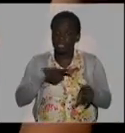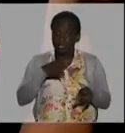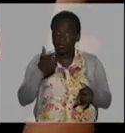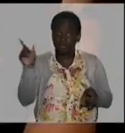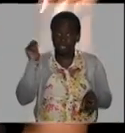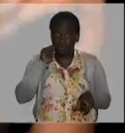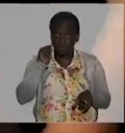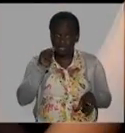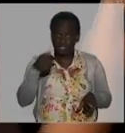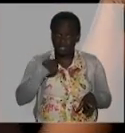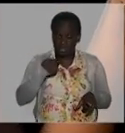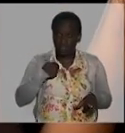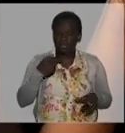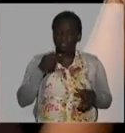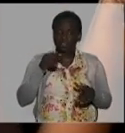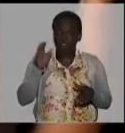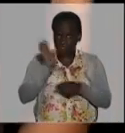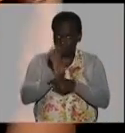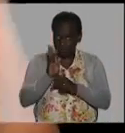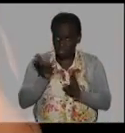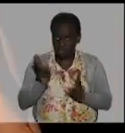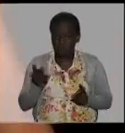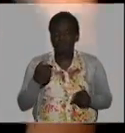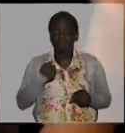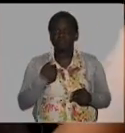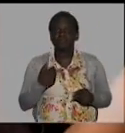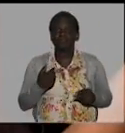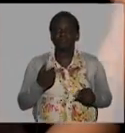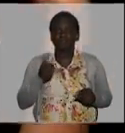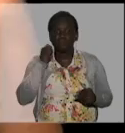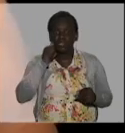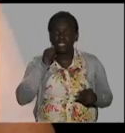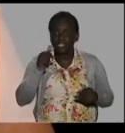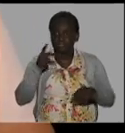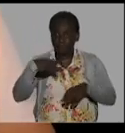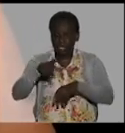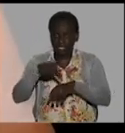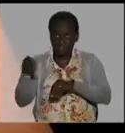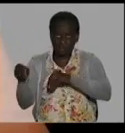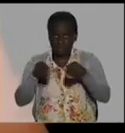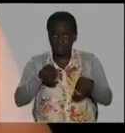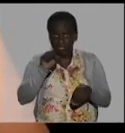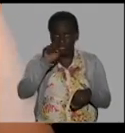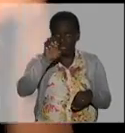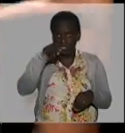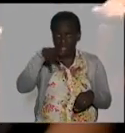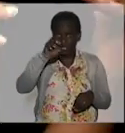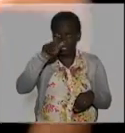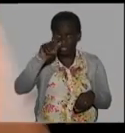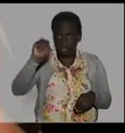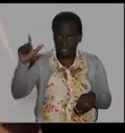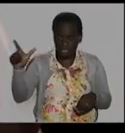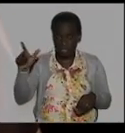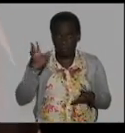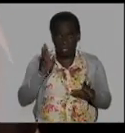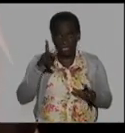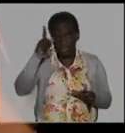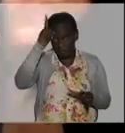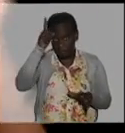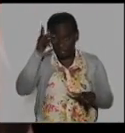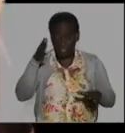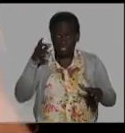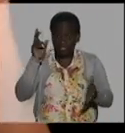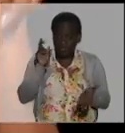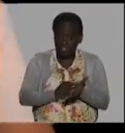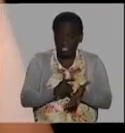outra personagem, que sou eu que interpreto no filme, que eu faço uma imigrante do Senegal, ilegal na Alemanha,